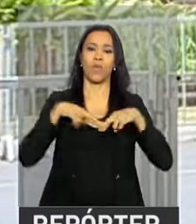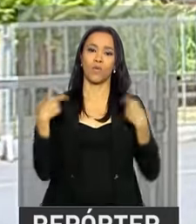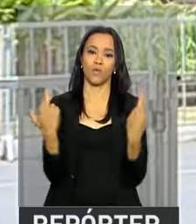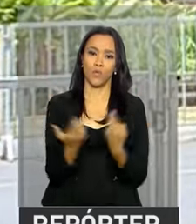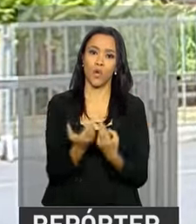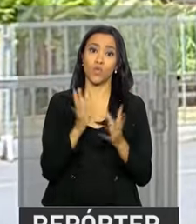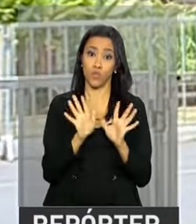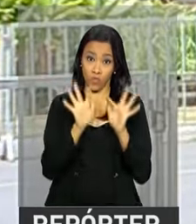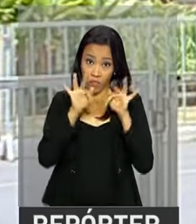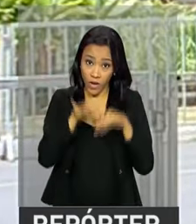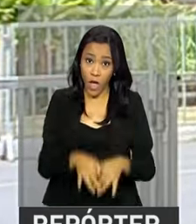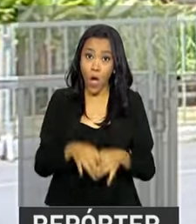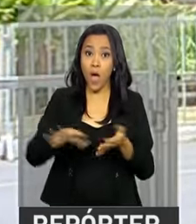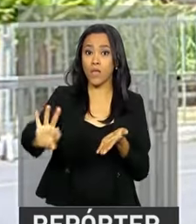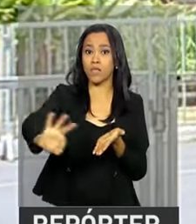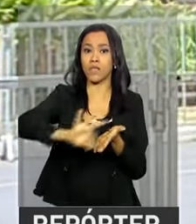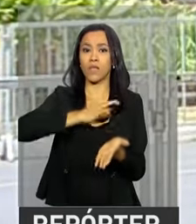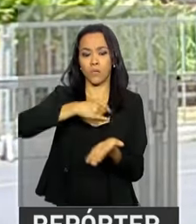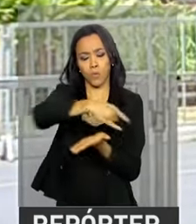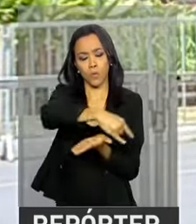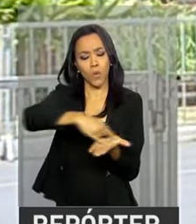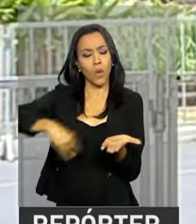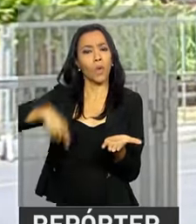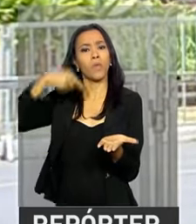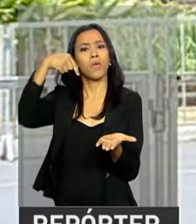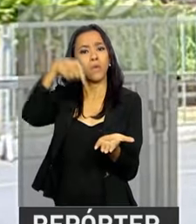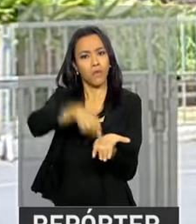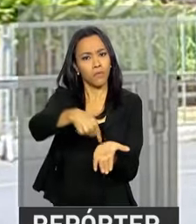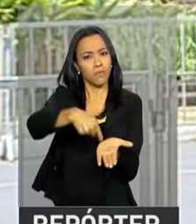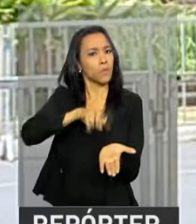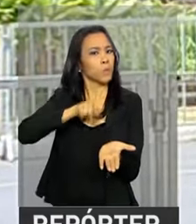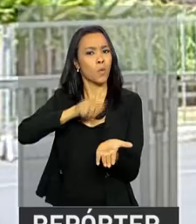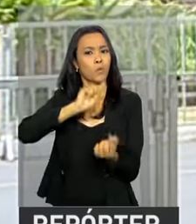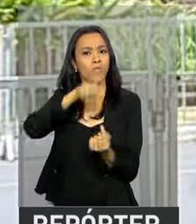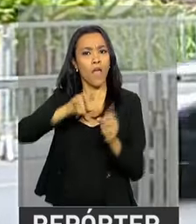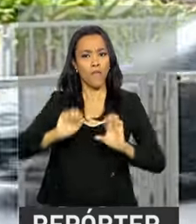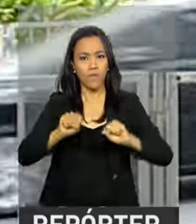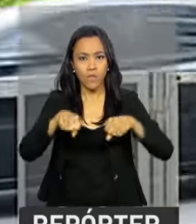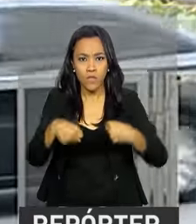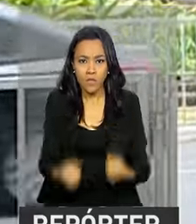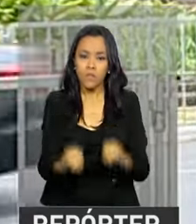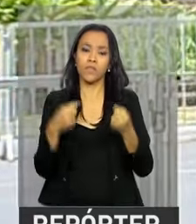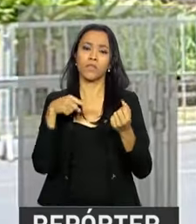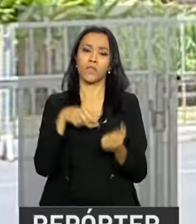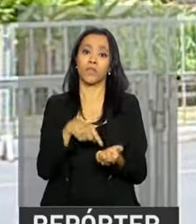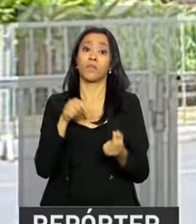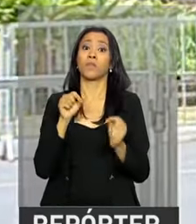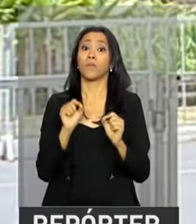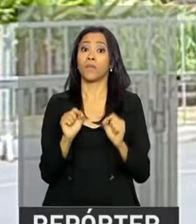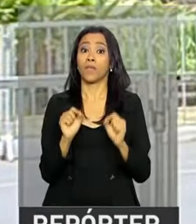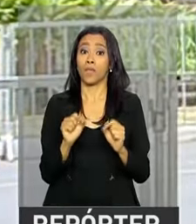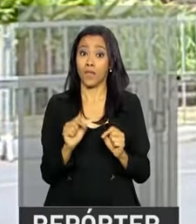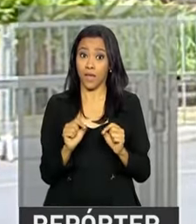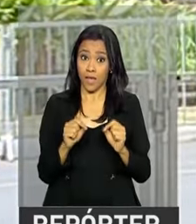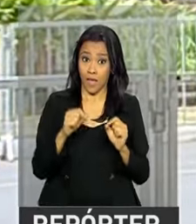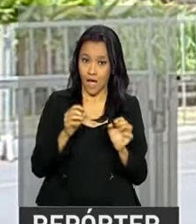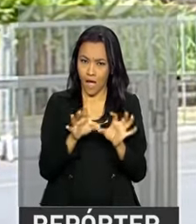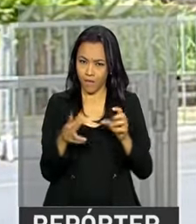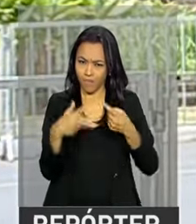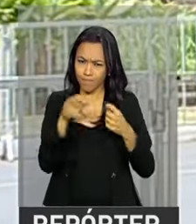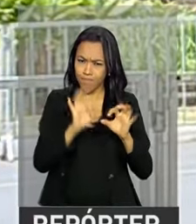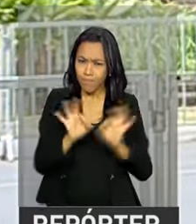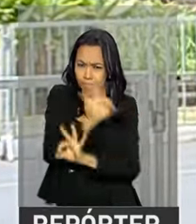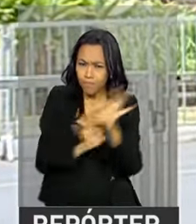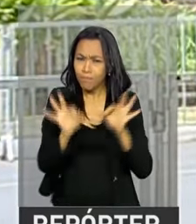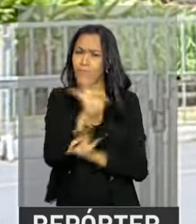onde no final foi assinada a declaração de Brasília reforçando o compromisso de modernizar a cplp e